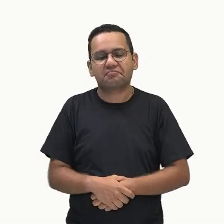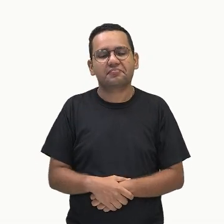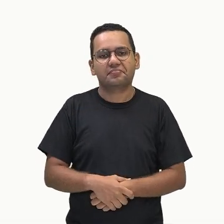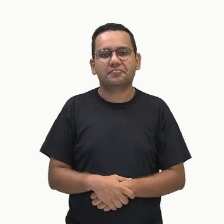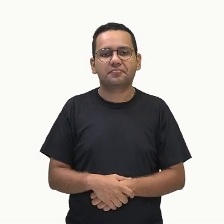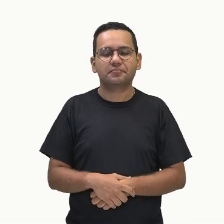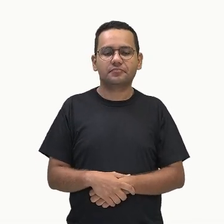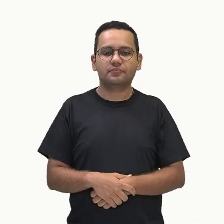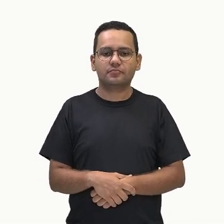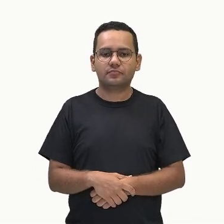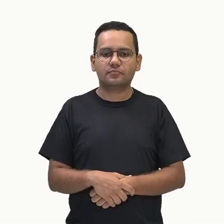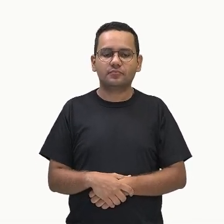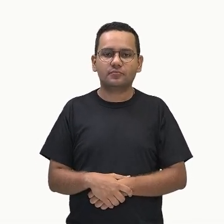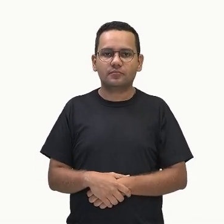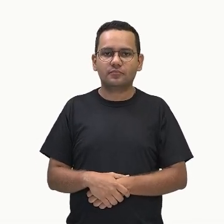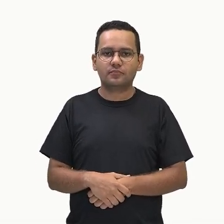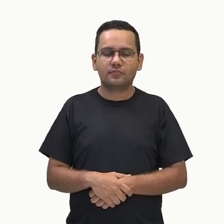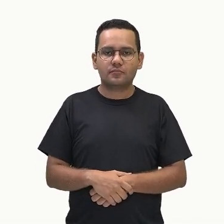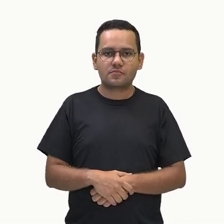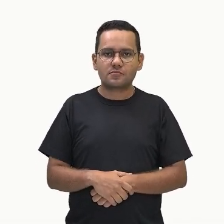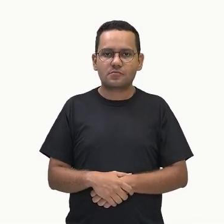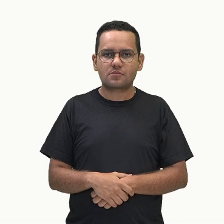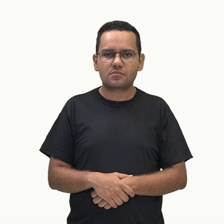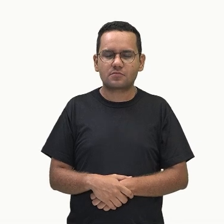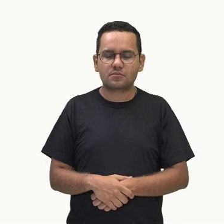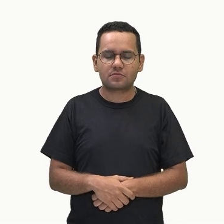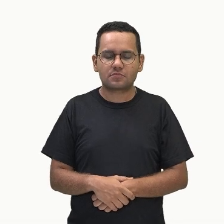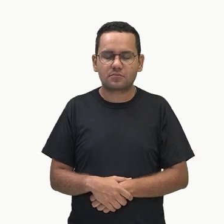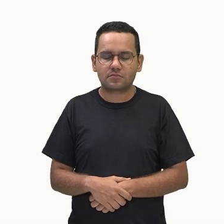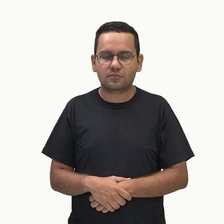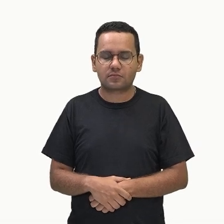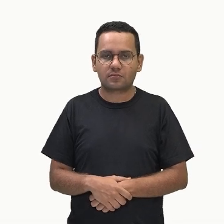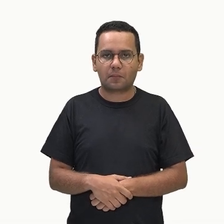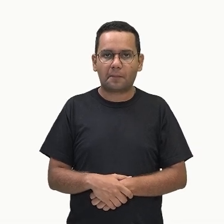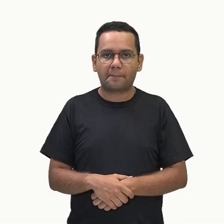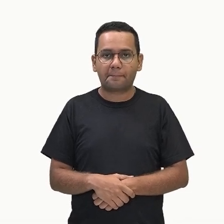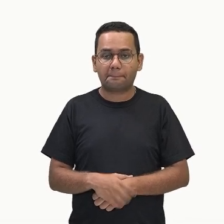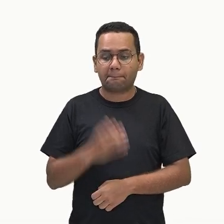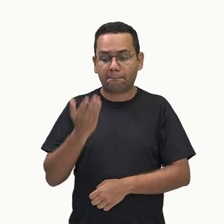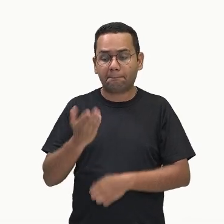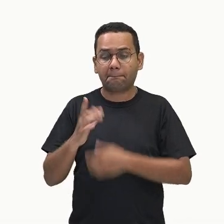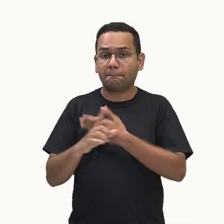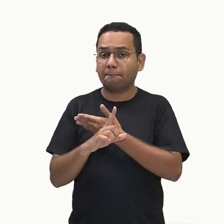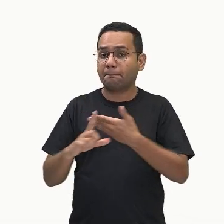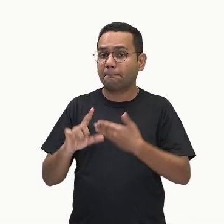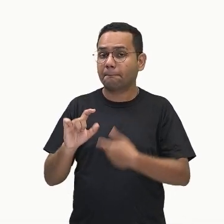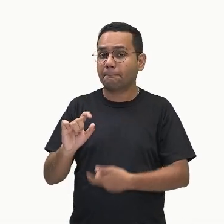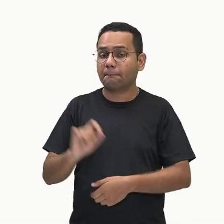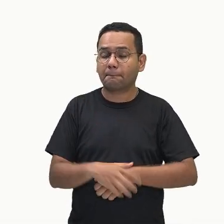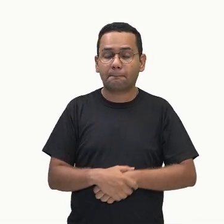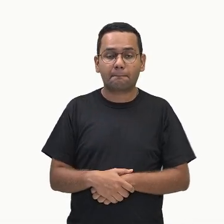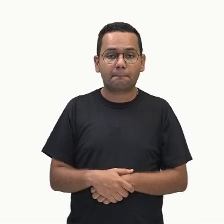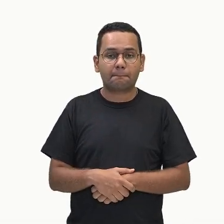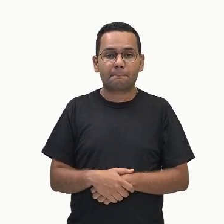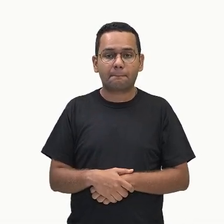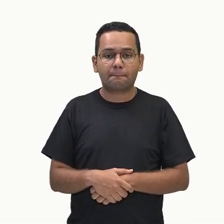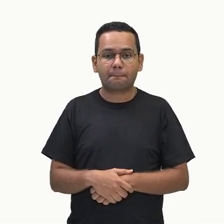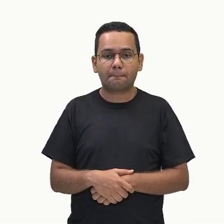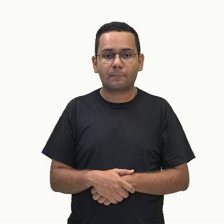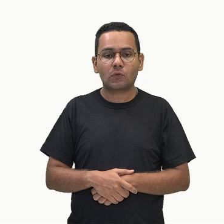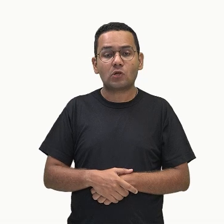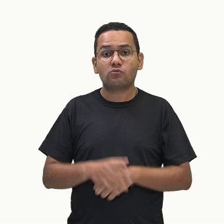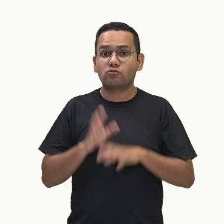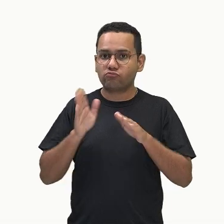1913, certo? Ele propôs esse modelo, apresentado, né, aprimorado